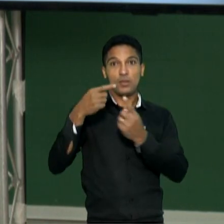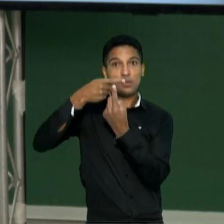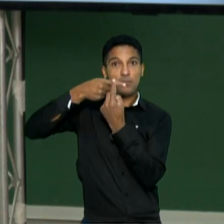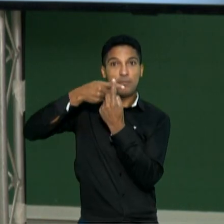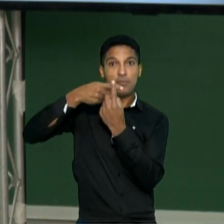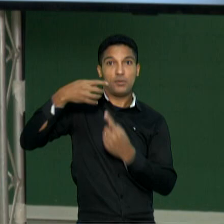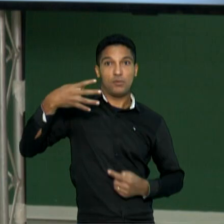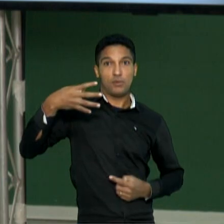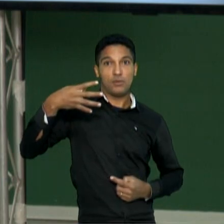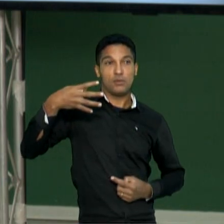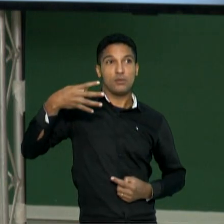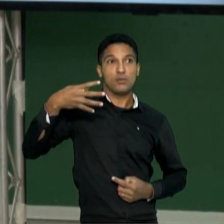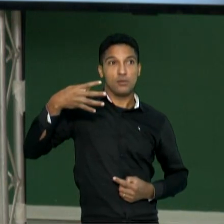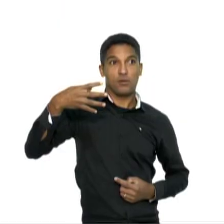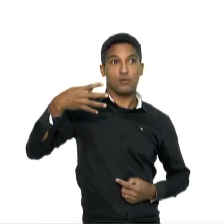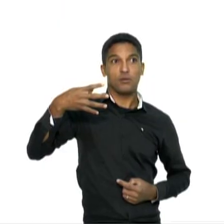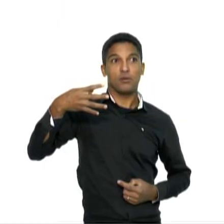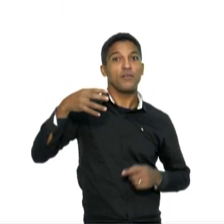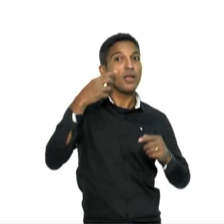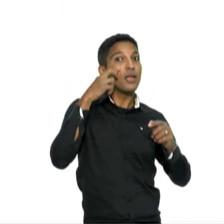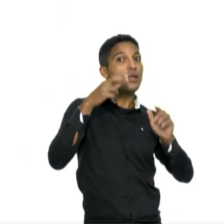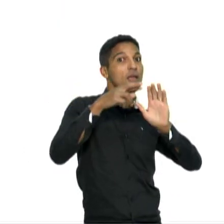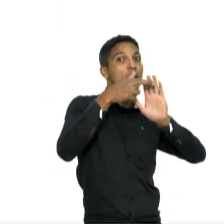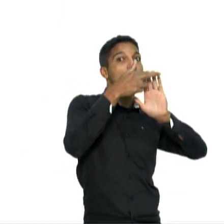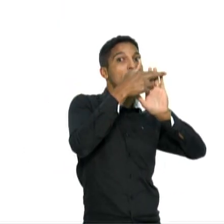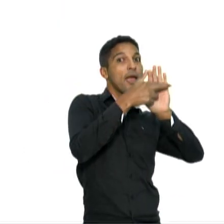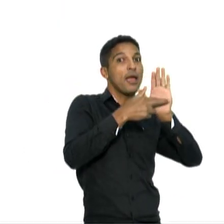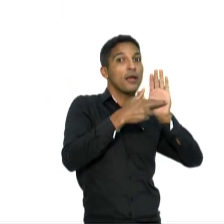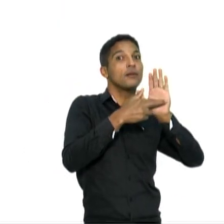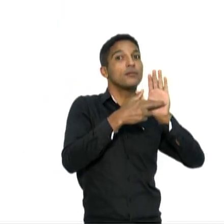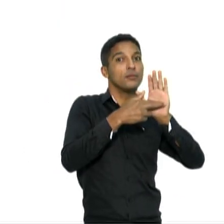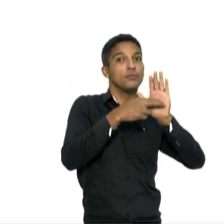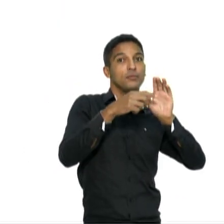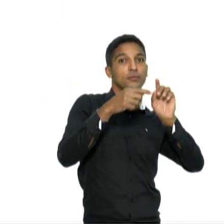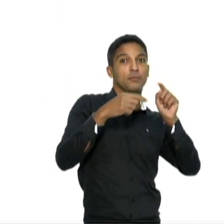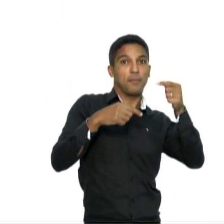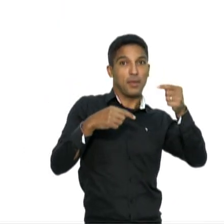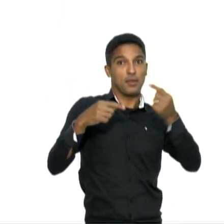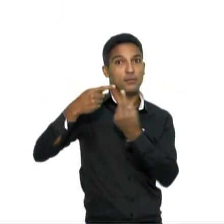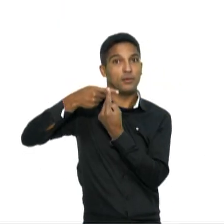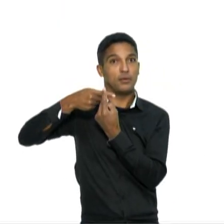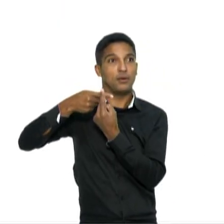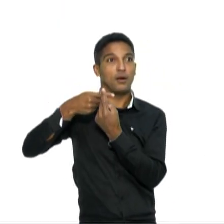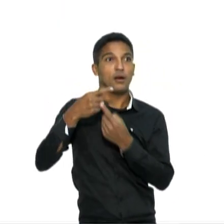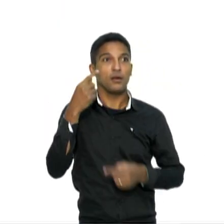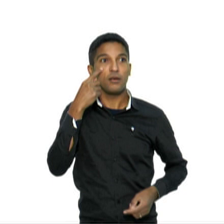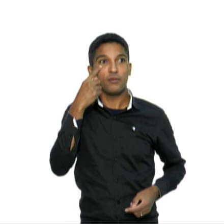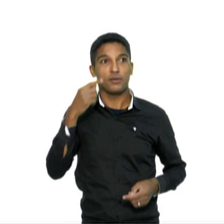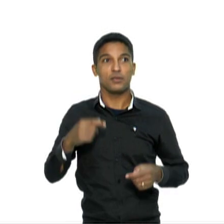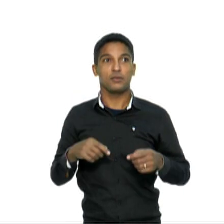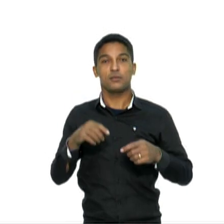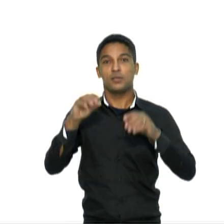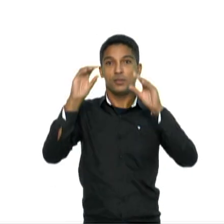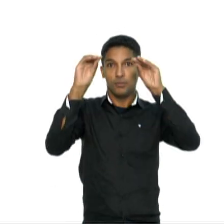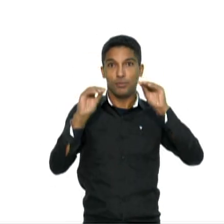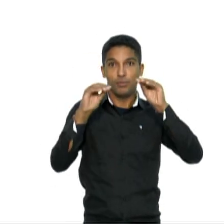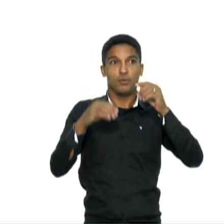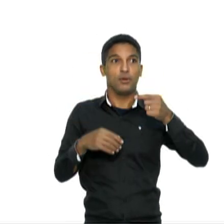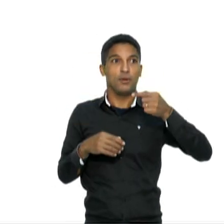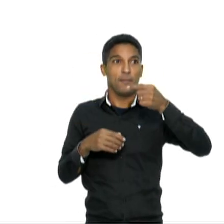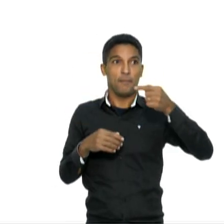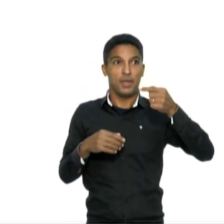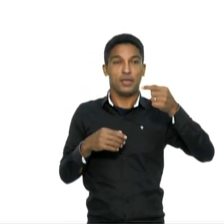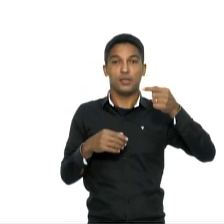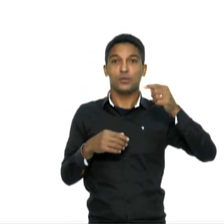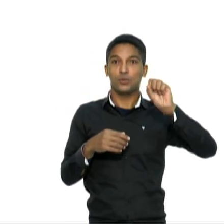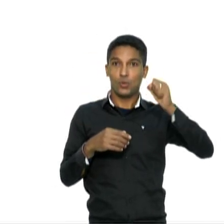ser negativo. Então, eu terei lá negativo, 2 vezes 4, 8. Menos esse 8 do final. Menos 8, ou